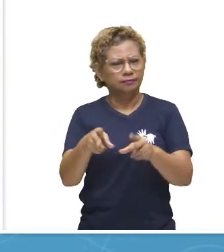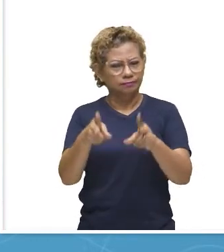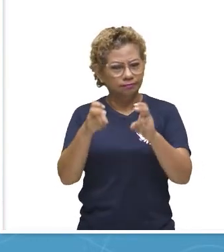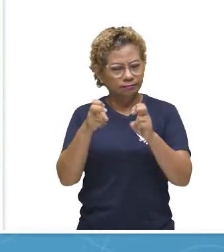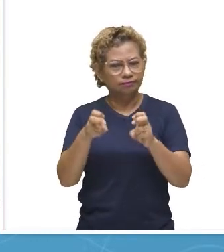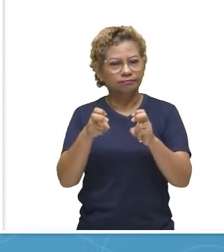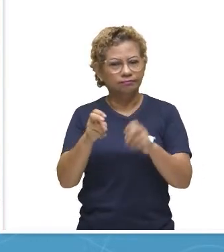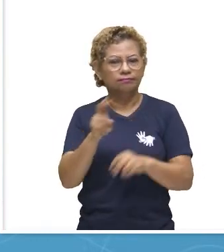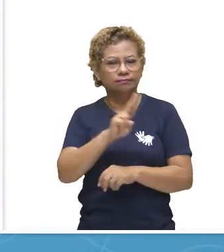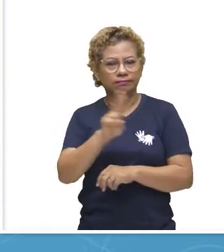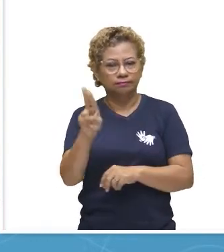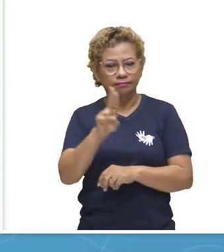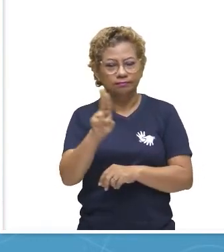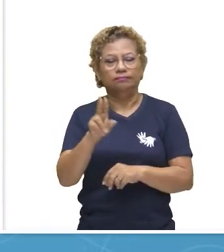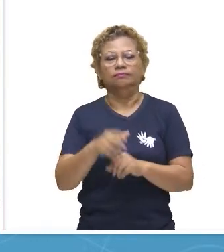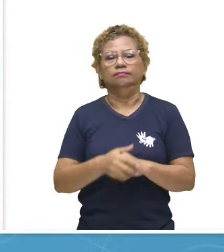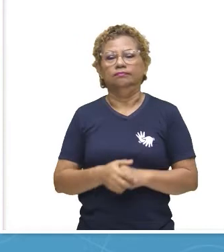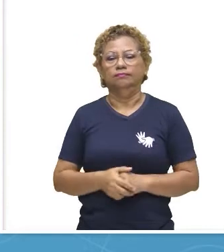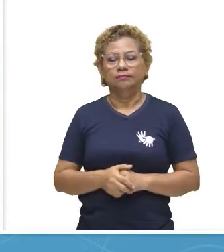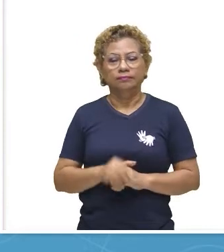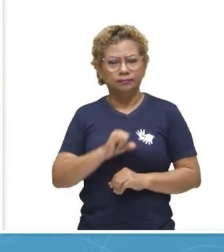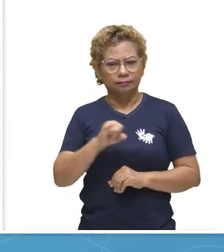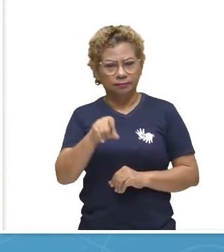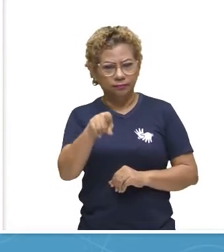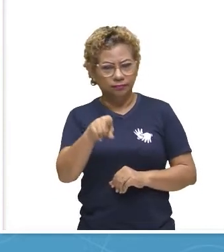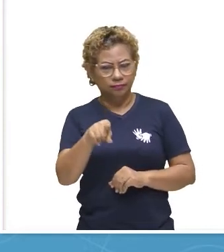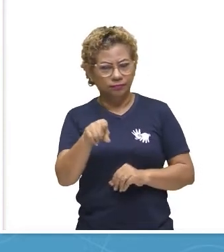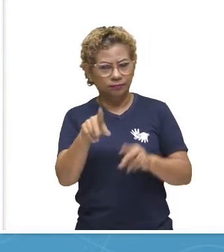posição deles, né? Se você olha o nome,